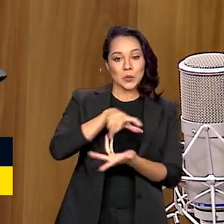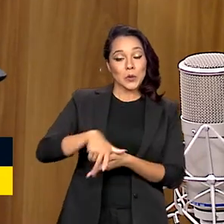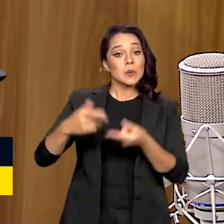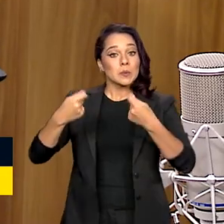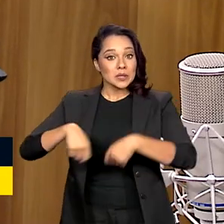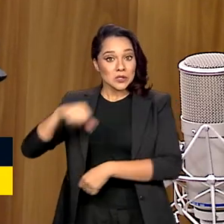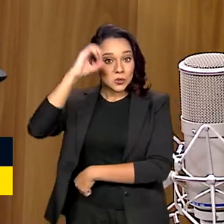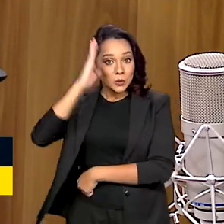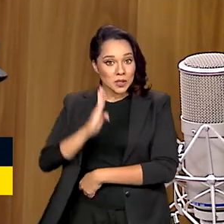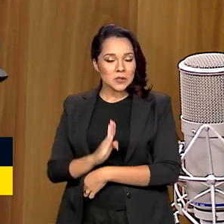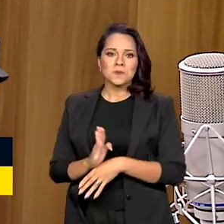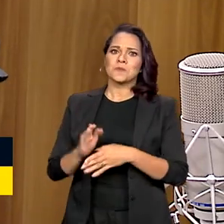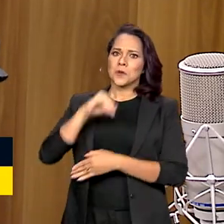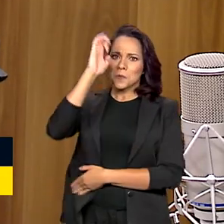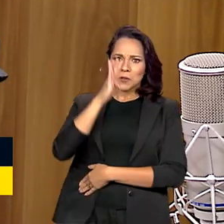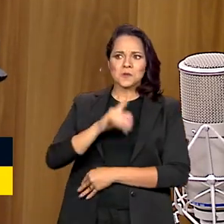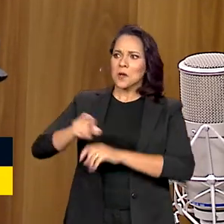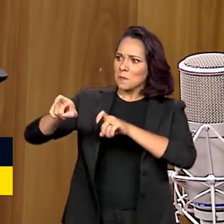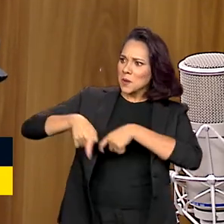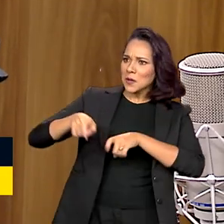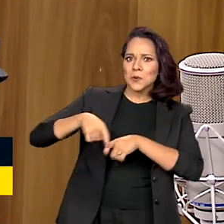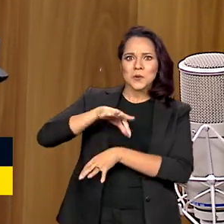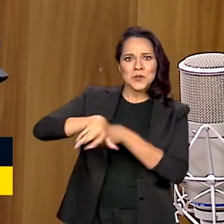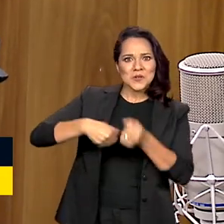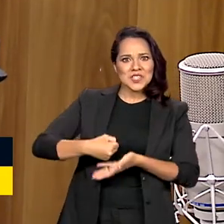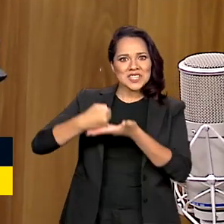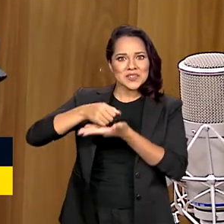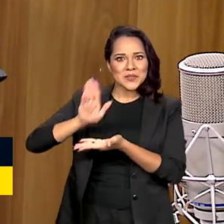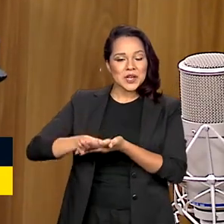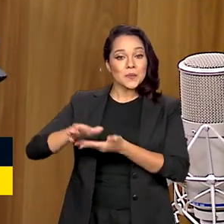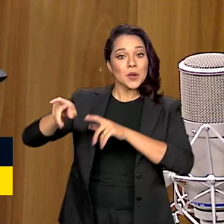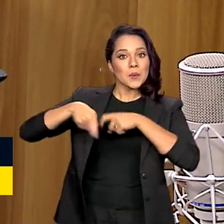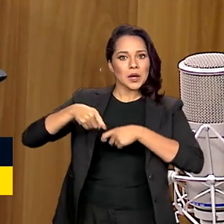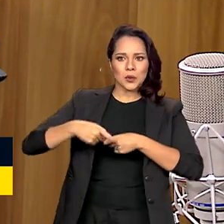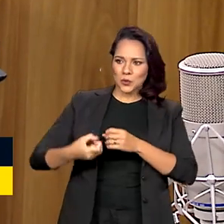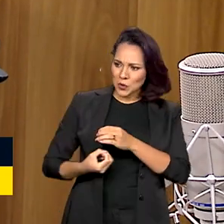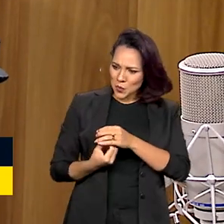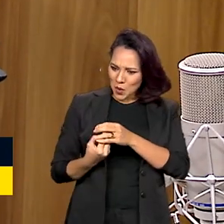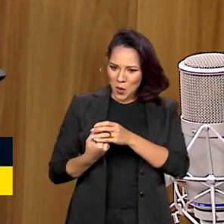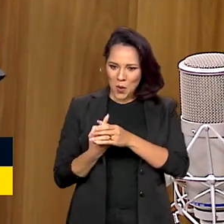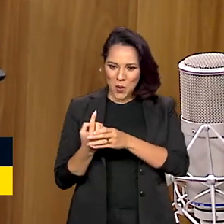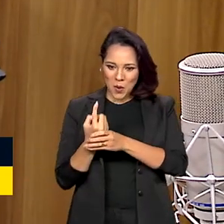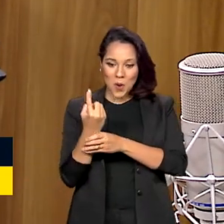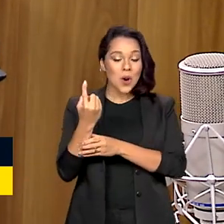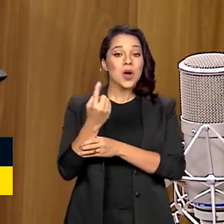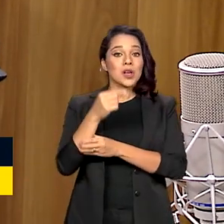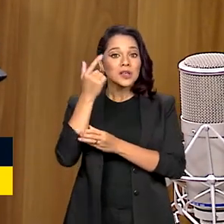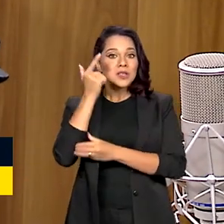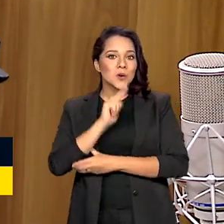Brasil, e o Brasil já faz uma agricultura sustentável, uma agricultura regenerativa,